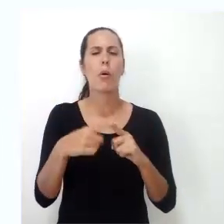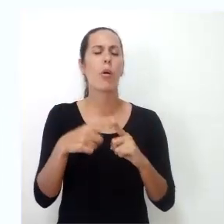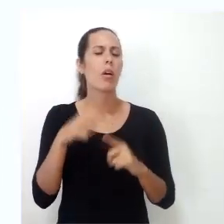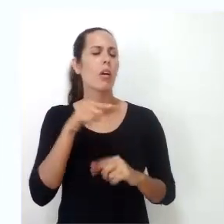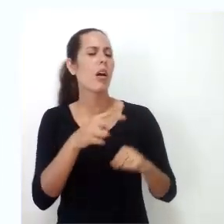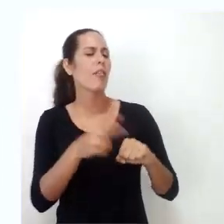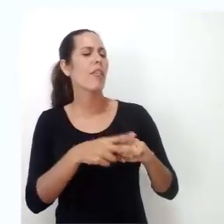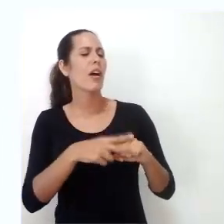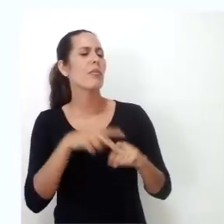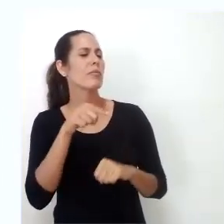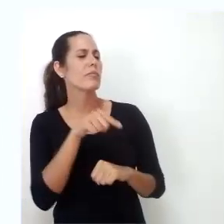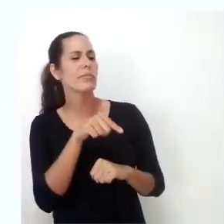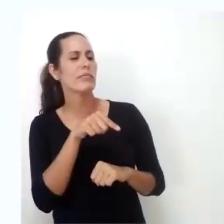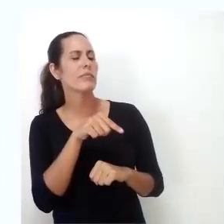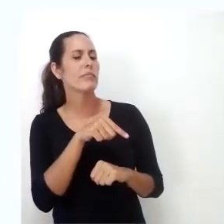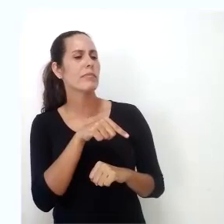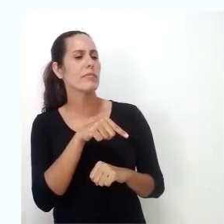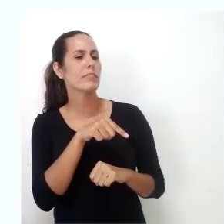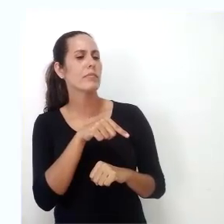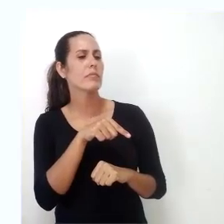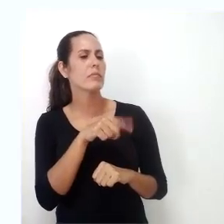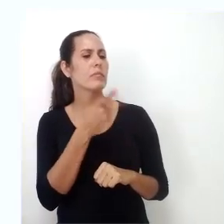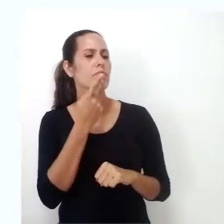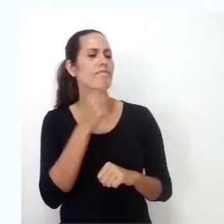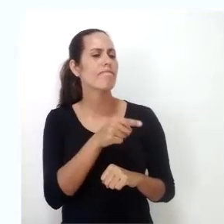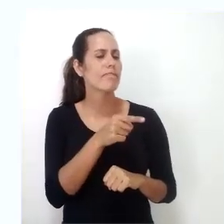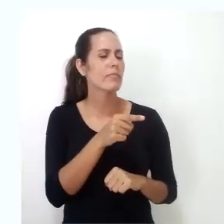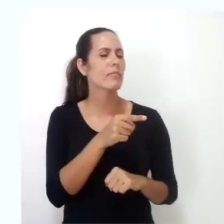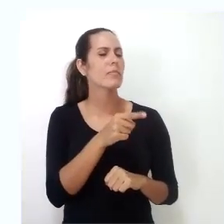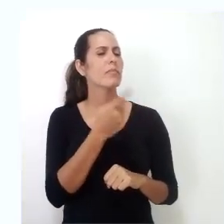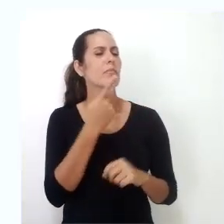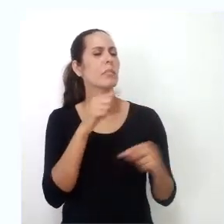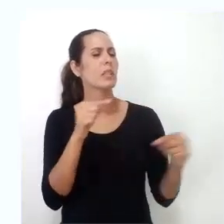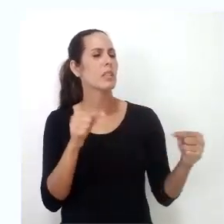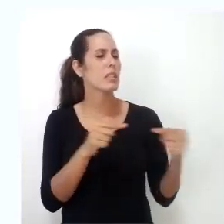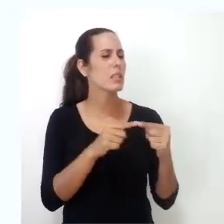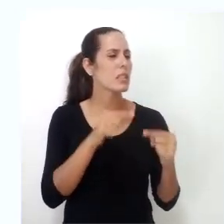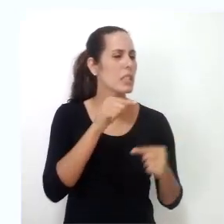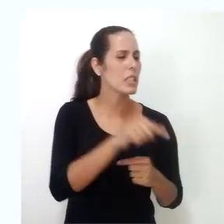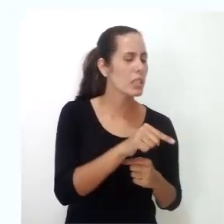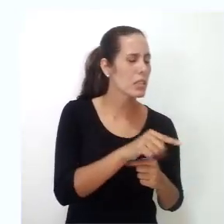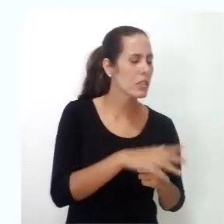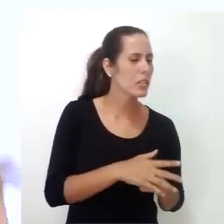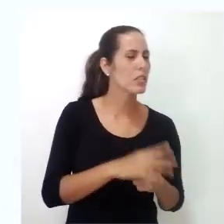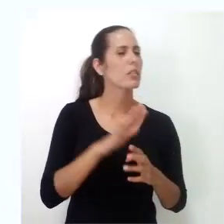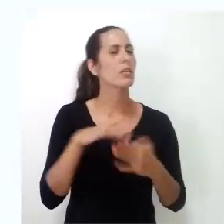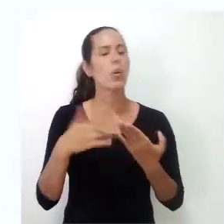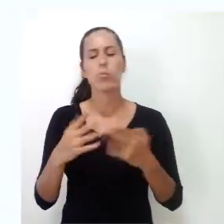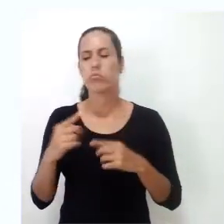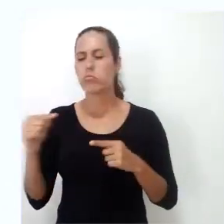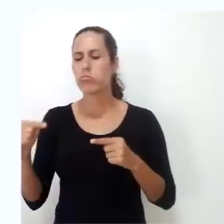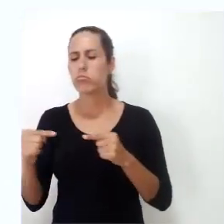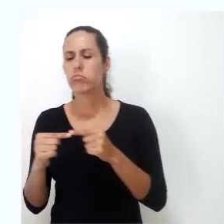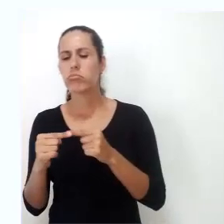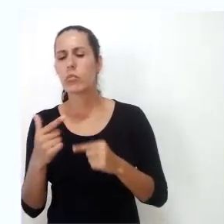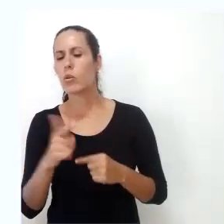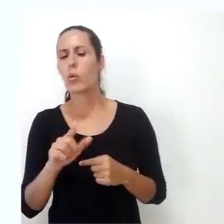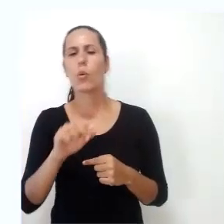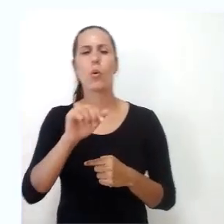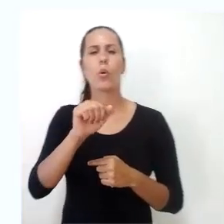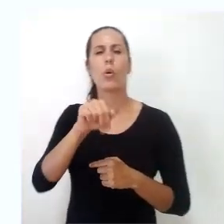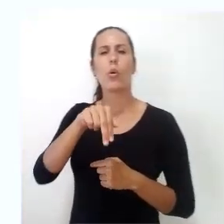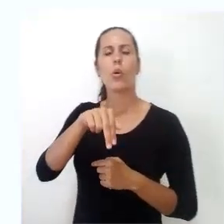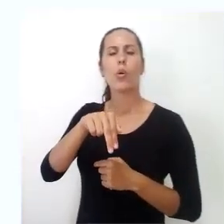legal? Certo? Por que aquele imperativo negativo é o imperativo afirmativo? Ou por